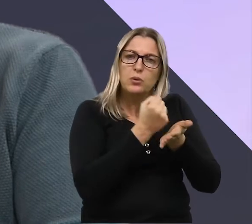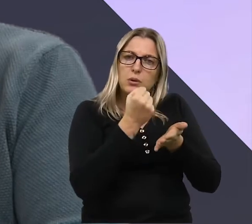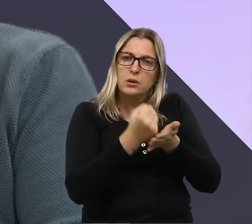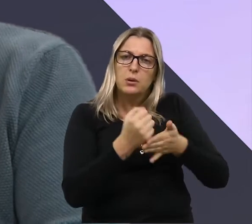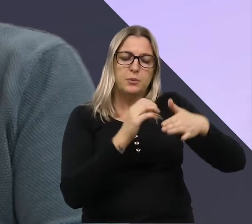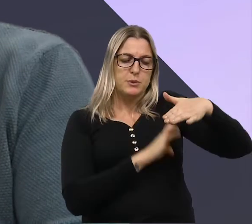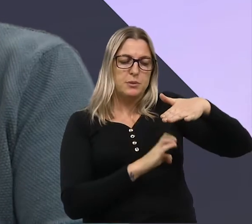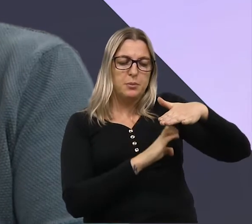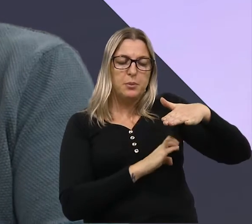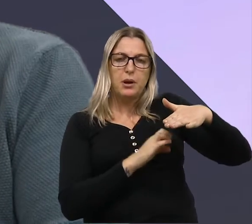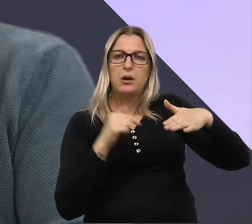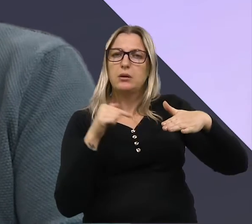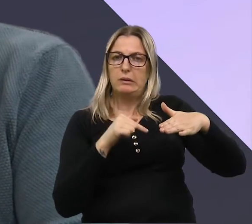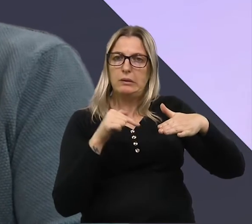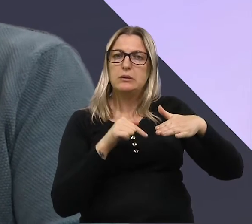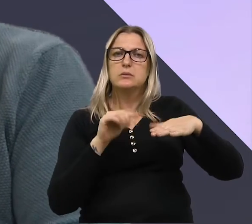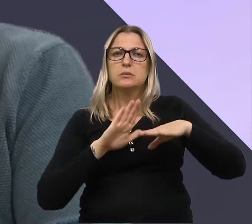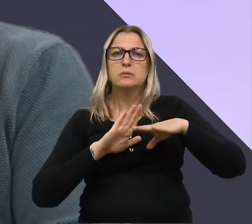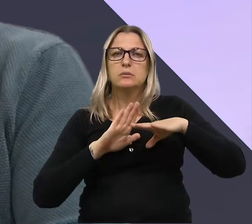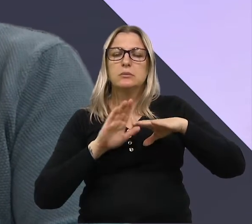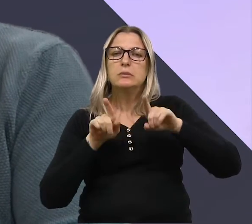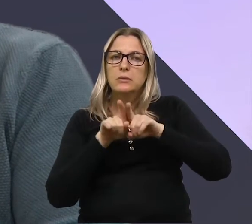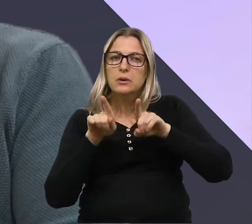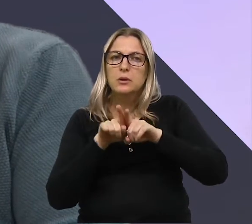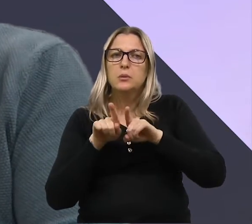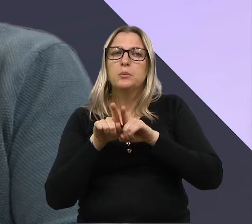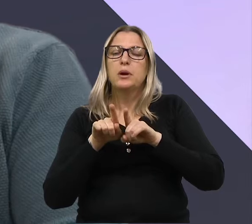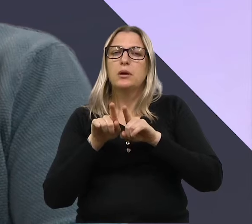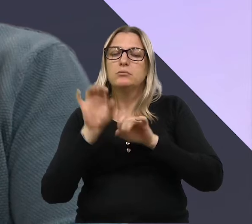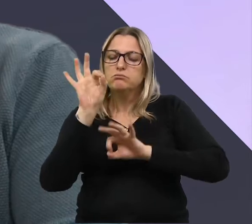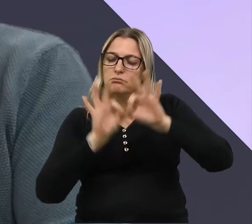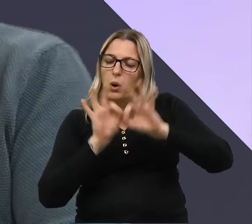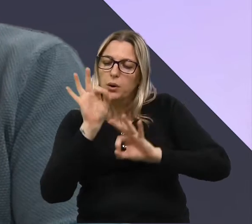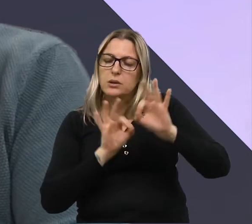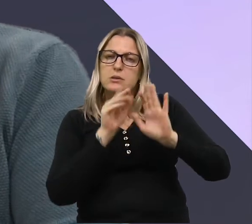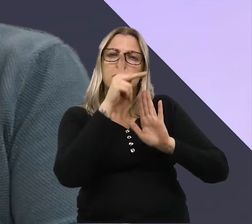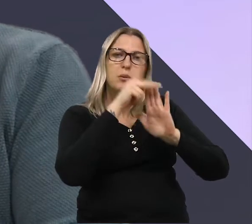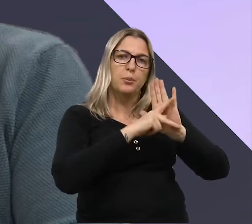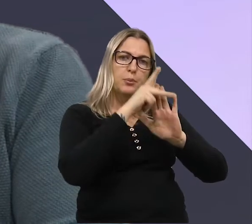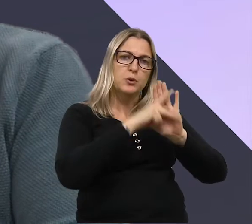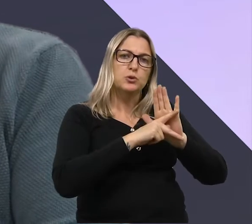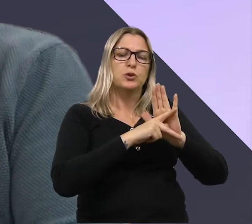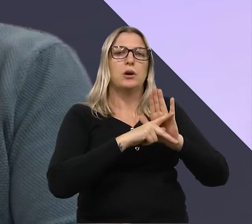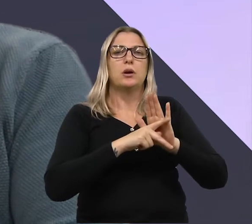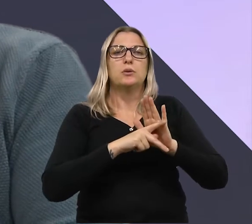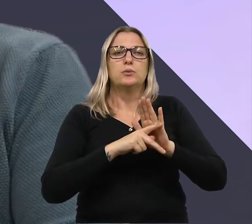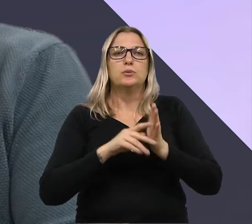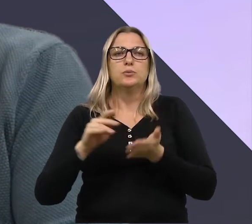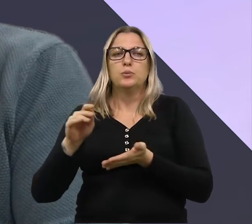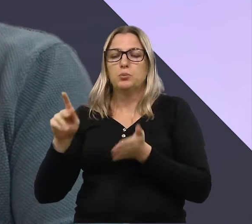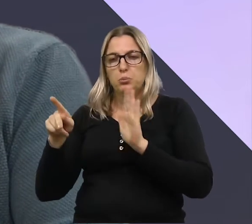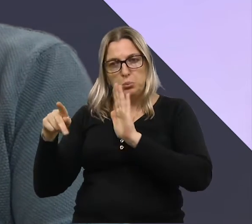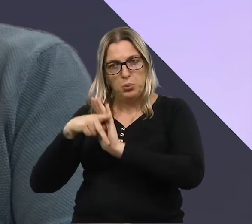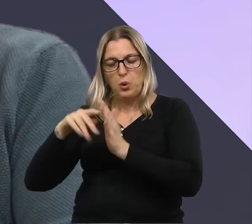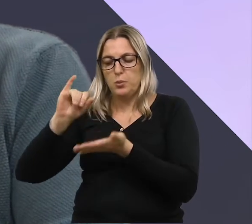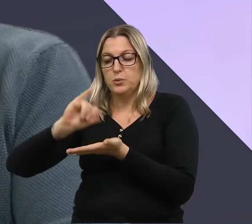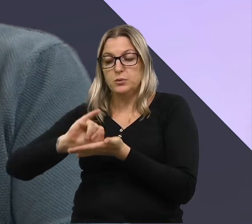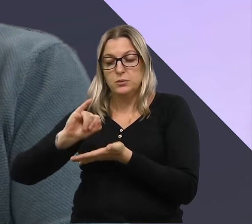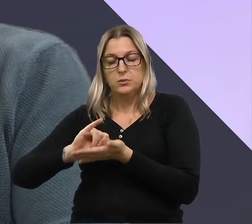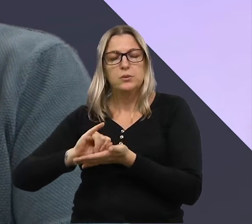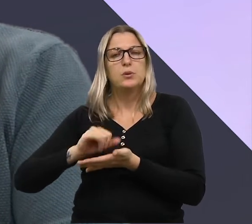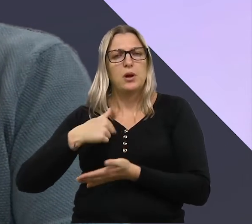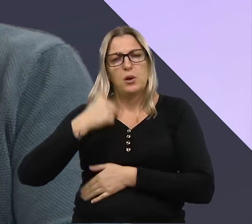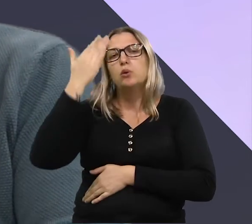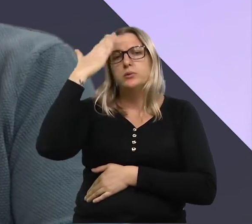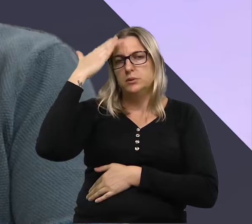toda essa gestão também esse processo é o Projeto em si de todo o distrito e tenho certeza que a gente vai conseguir